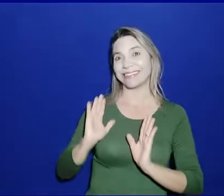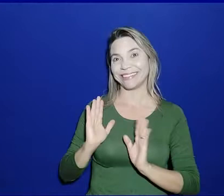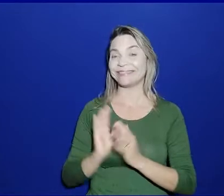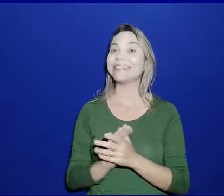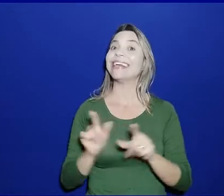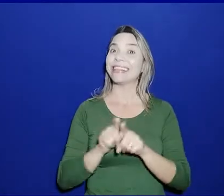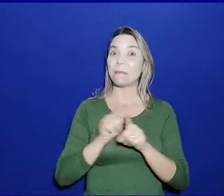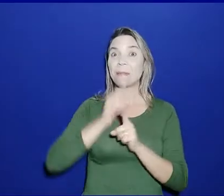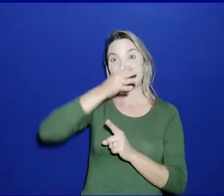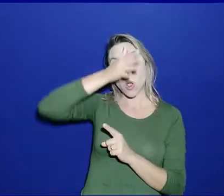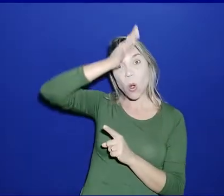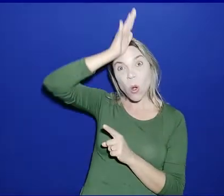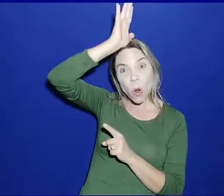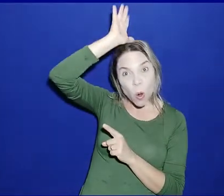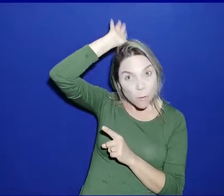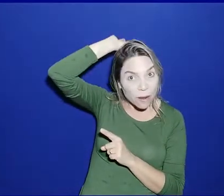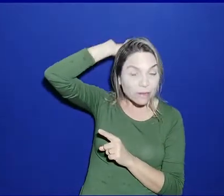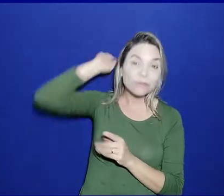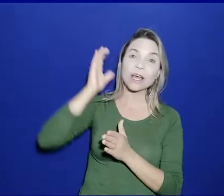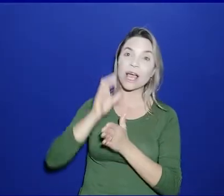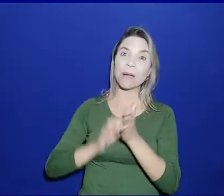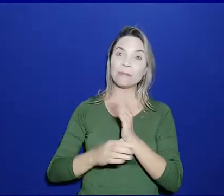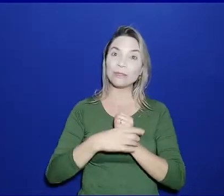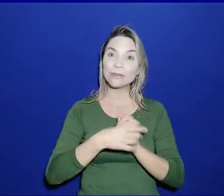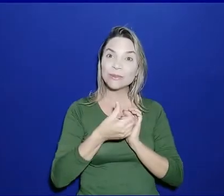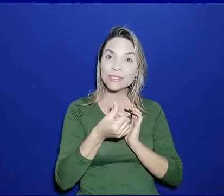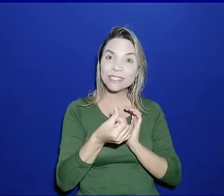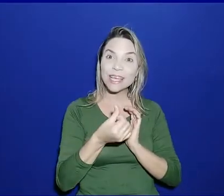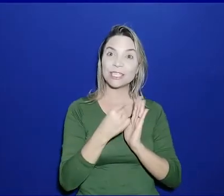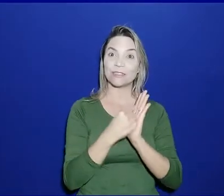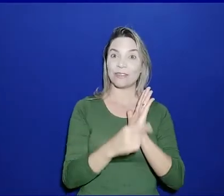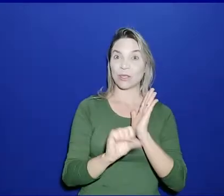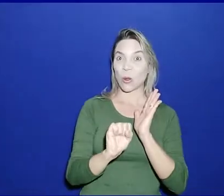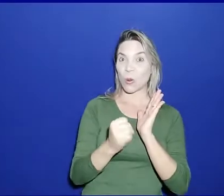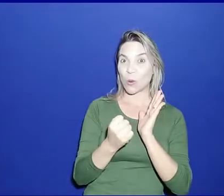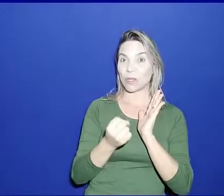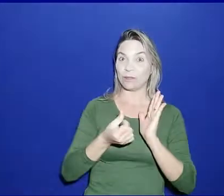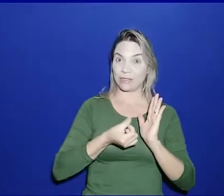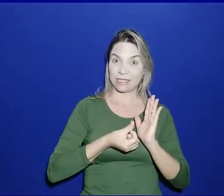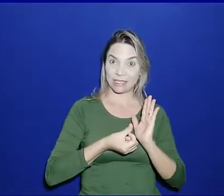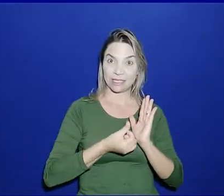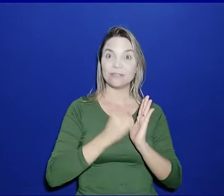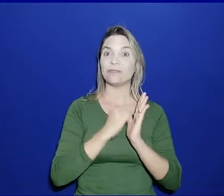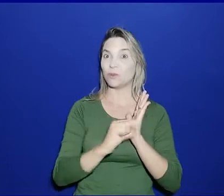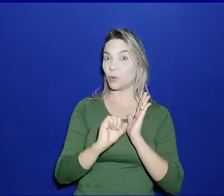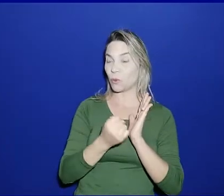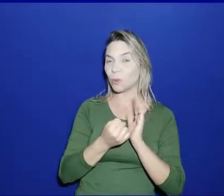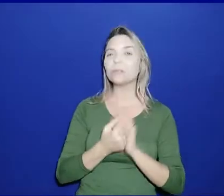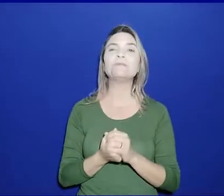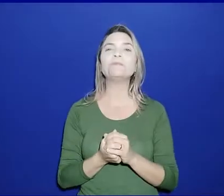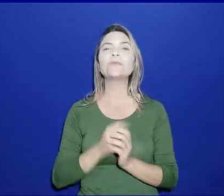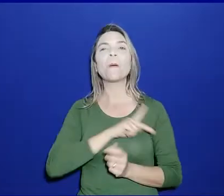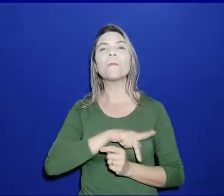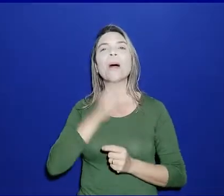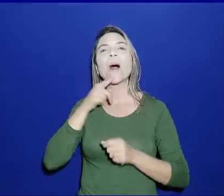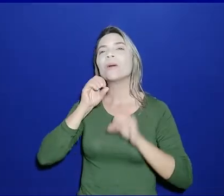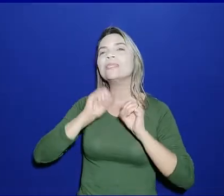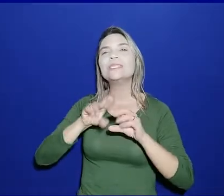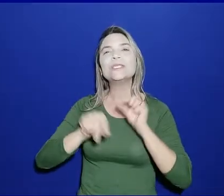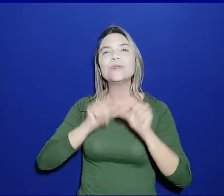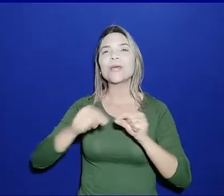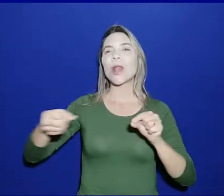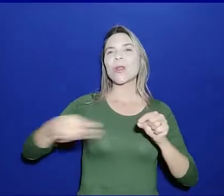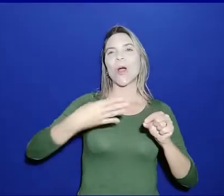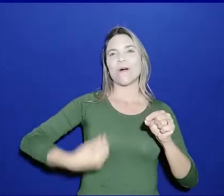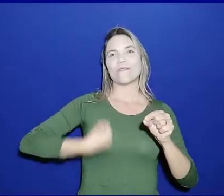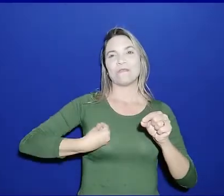6, verso 8. Romanos 6, 8. Aqui o apóstolo Paulo está falando da nova vida em Cristo, daquele